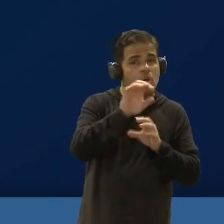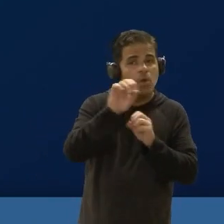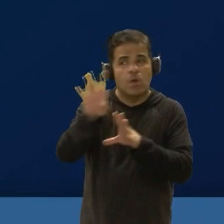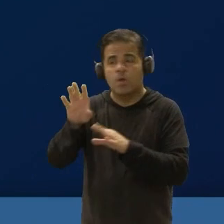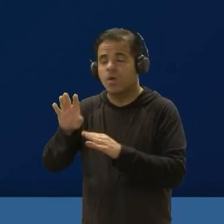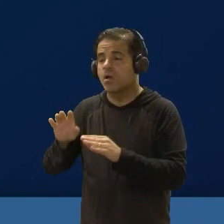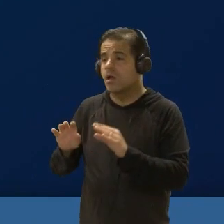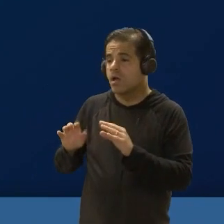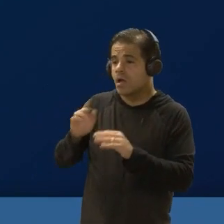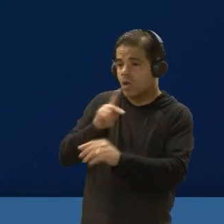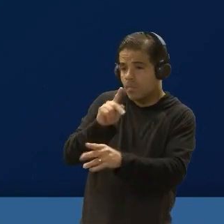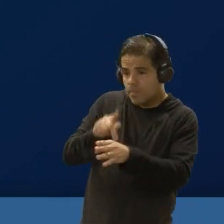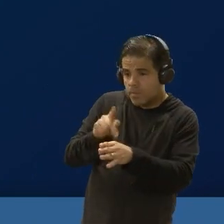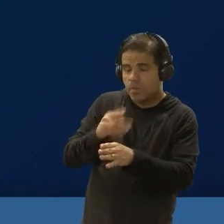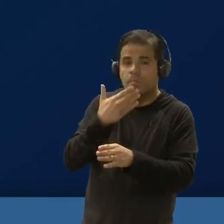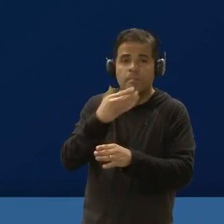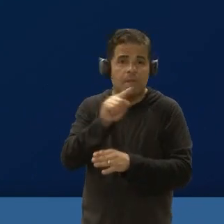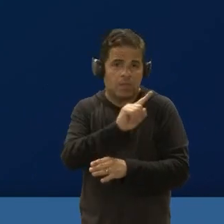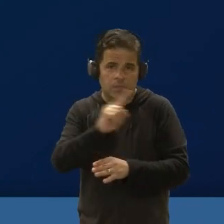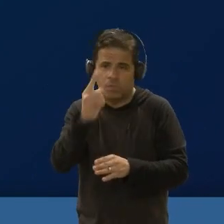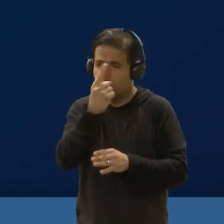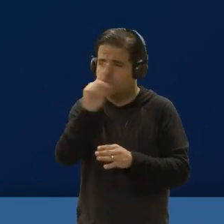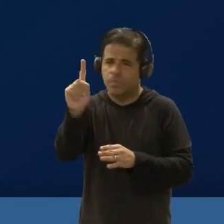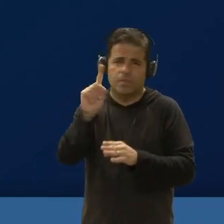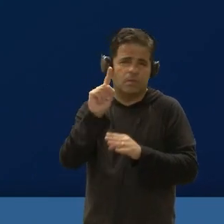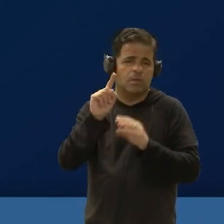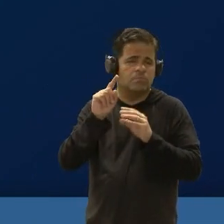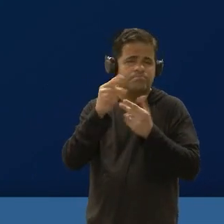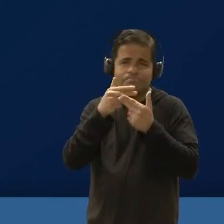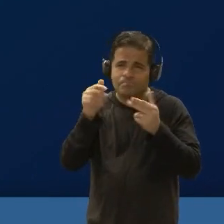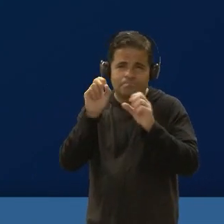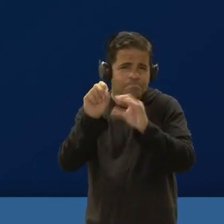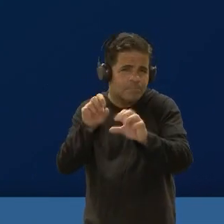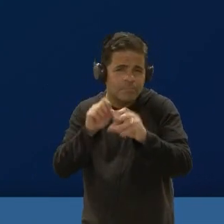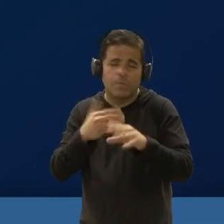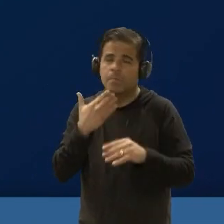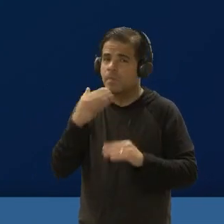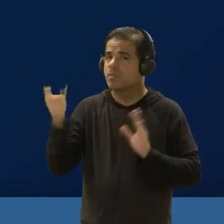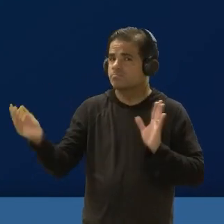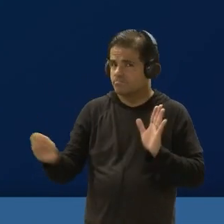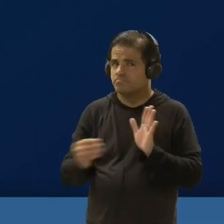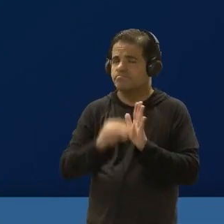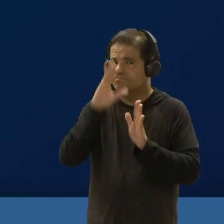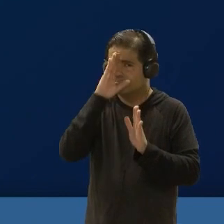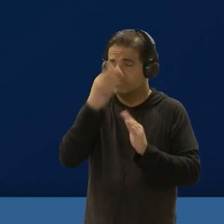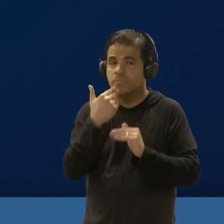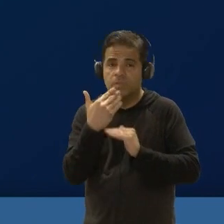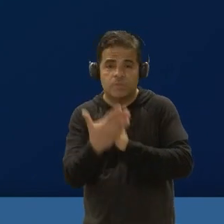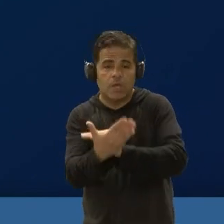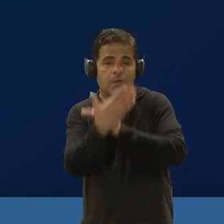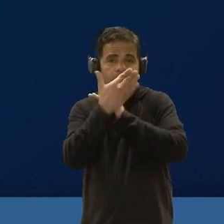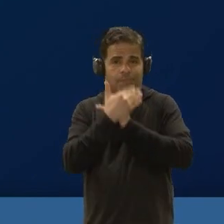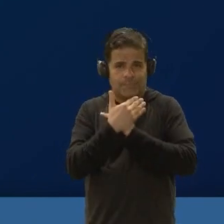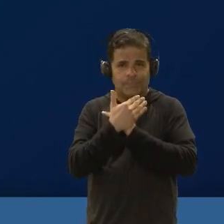proteína para o paciente. A única coisa que eu peço para vocês, né, e mais uma vez eu quero destacar a ajuda